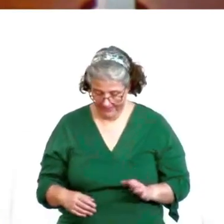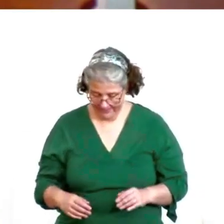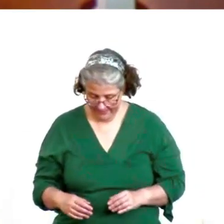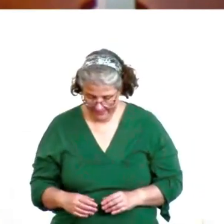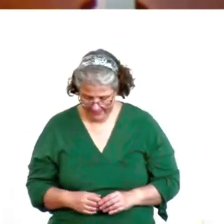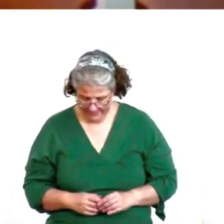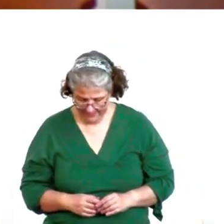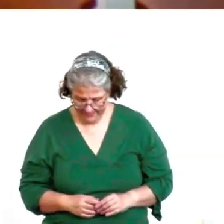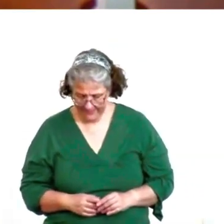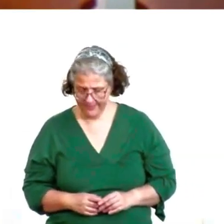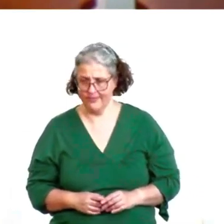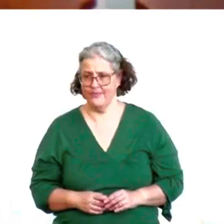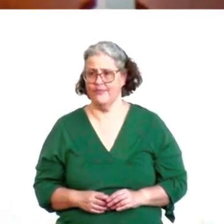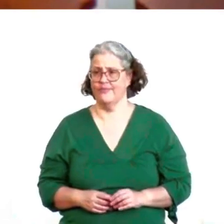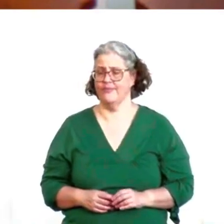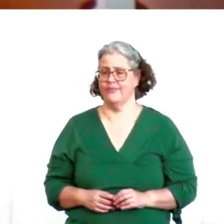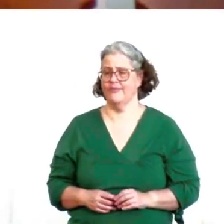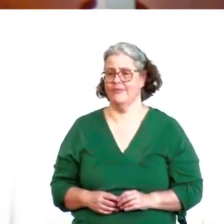você?